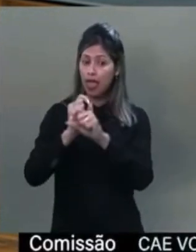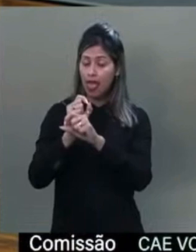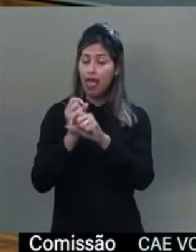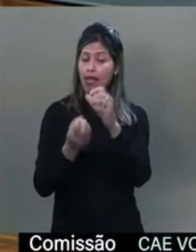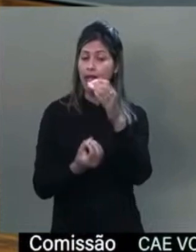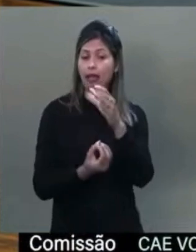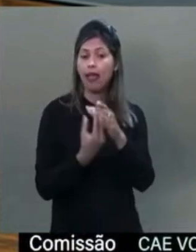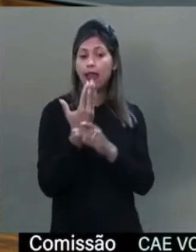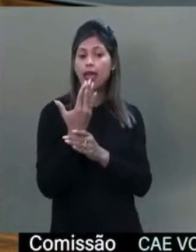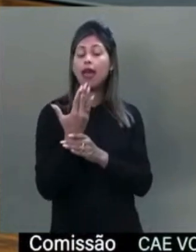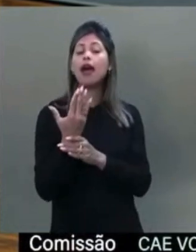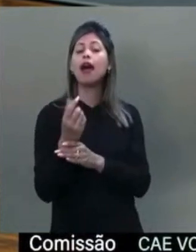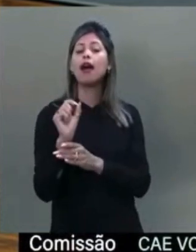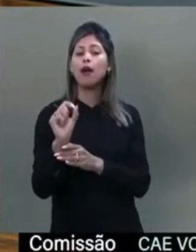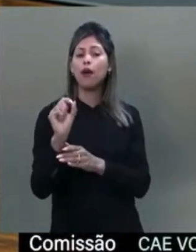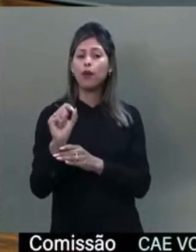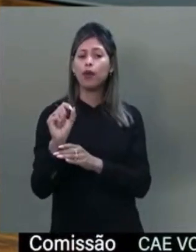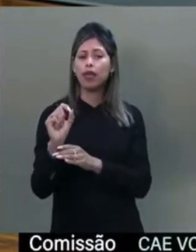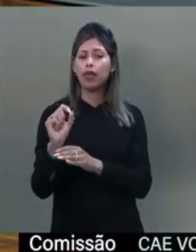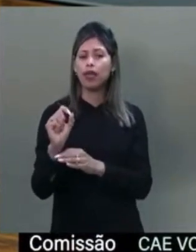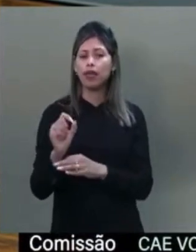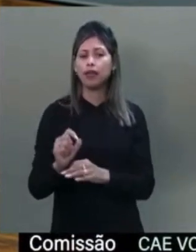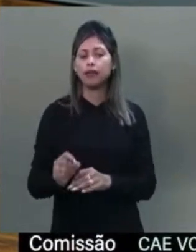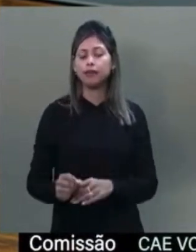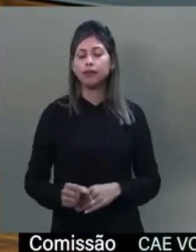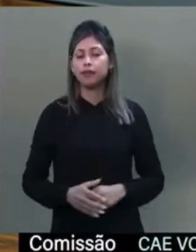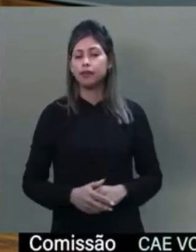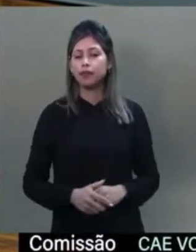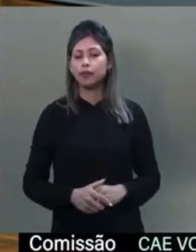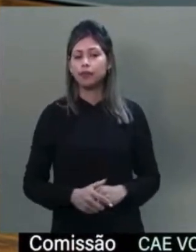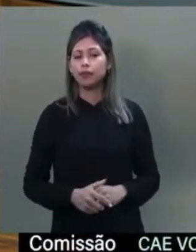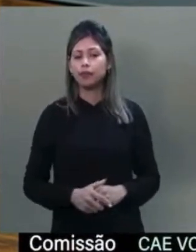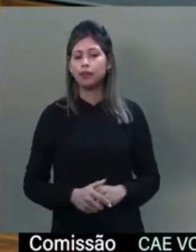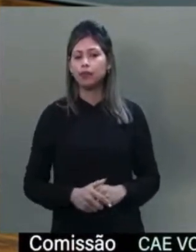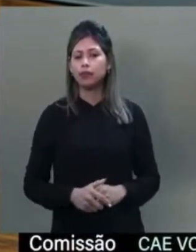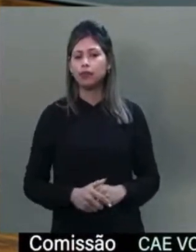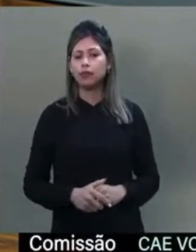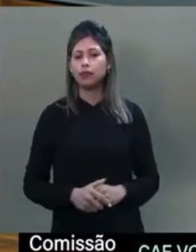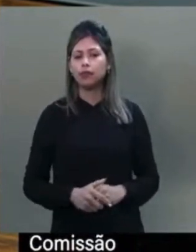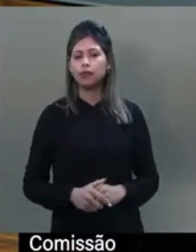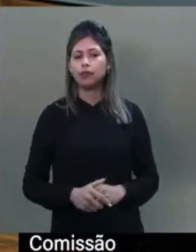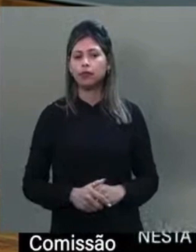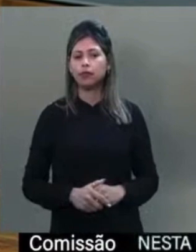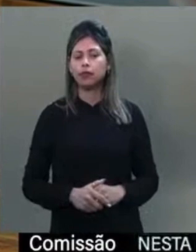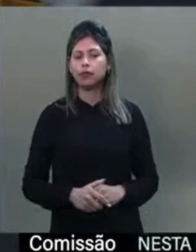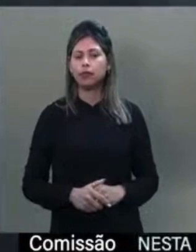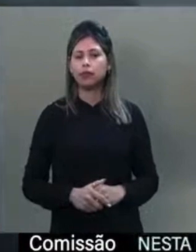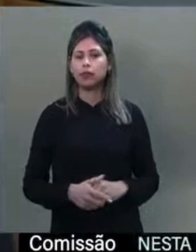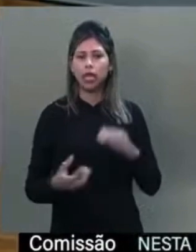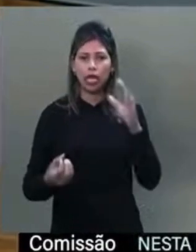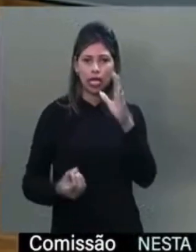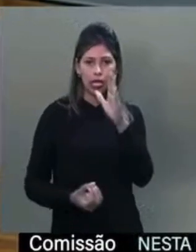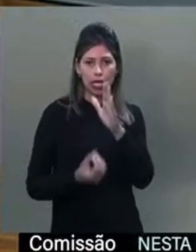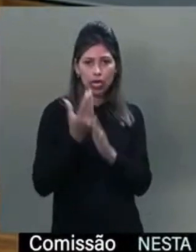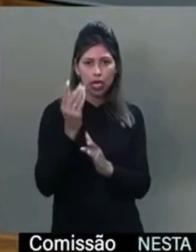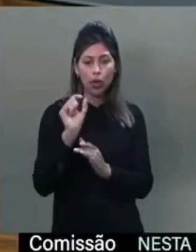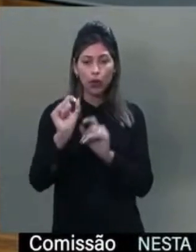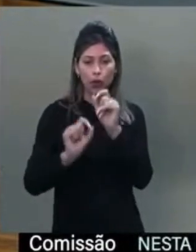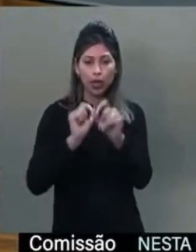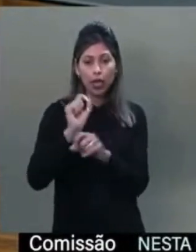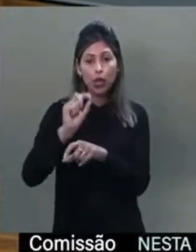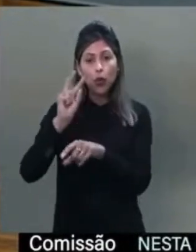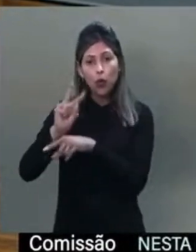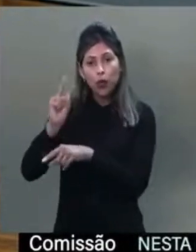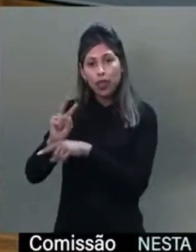reserva externa que o país já teve na sua história, o que é uma proteção. E eu quero chamar a